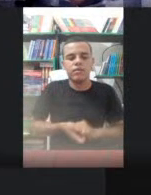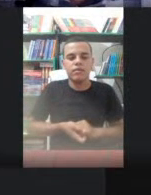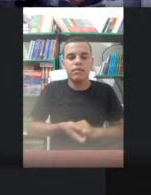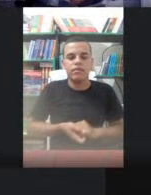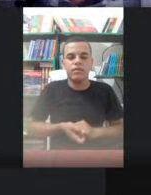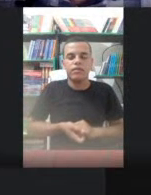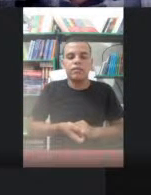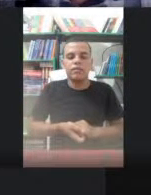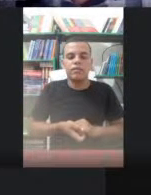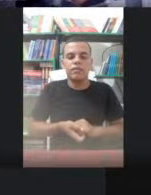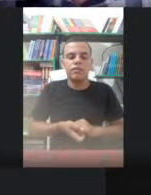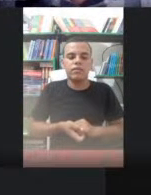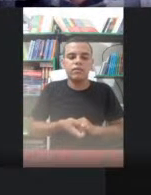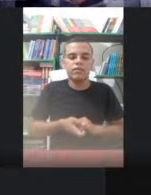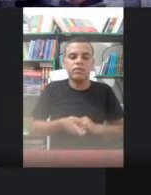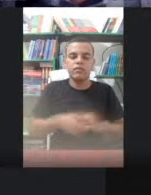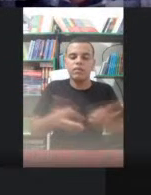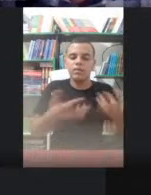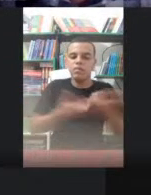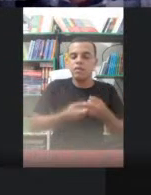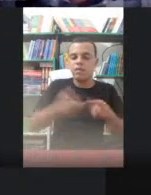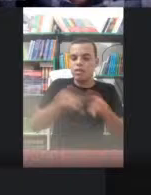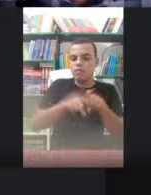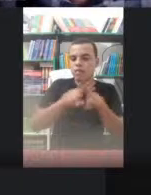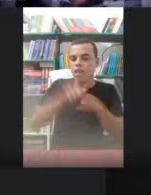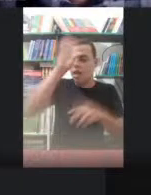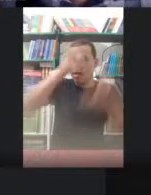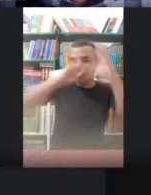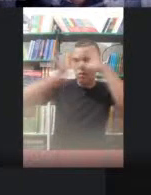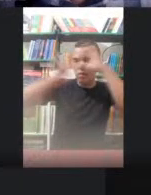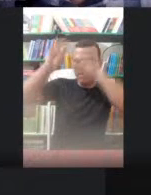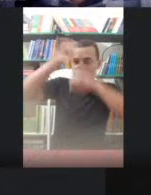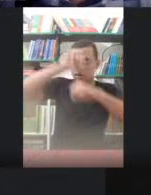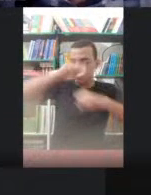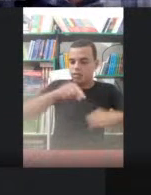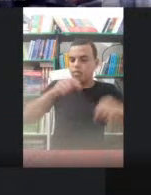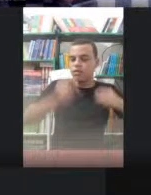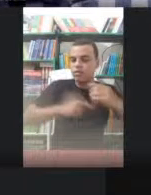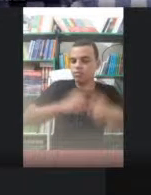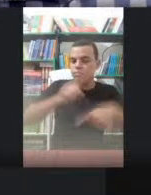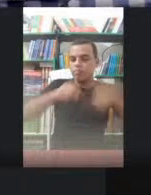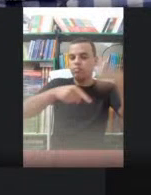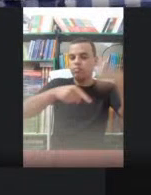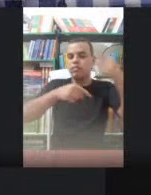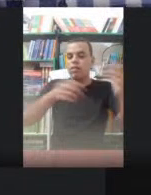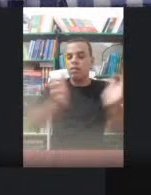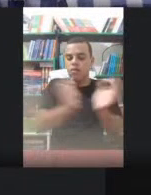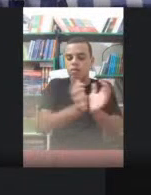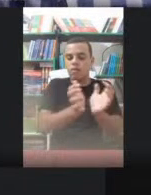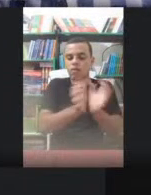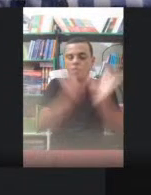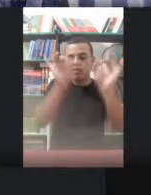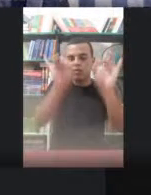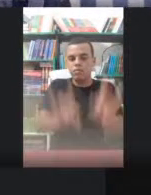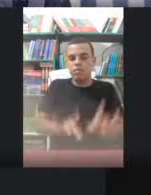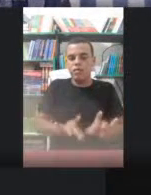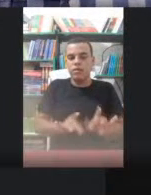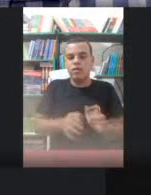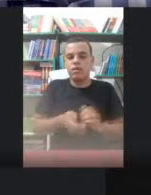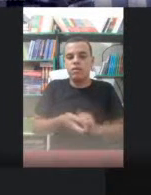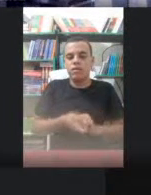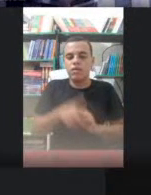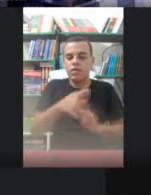recebendo, né, e aprendendo junto a esses momentos de qualificação. E uma equipe em especial, até registrei